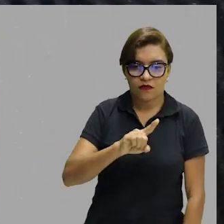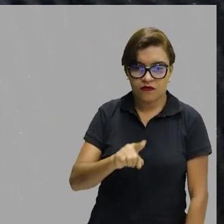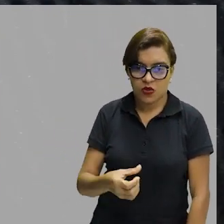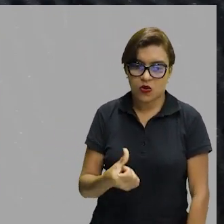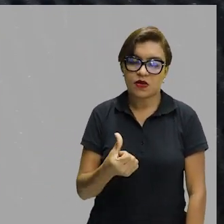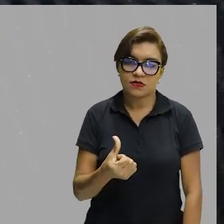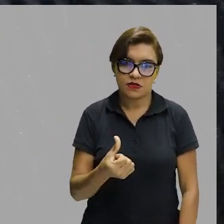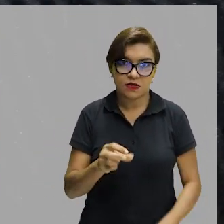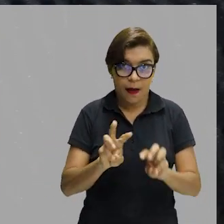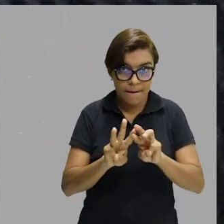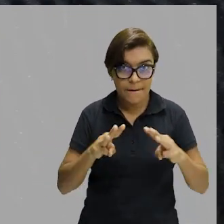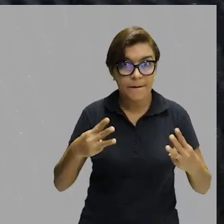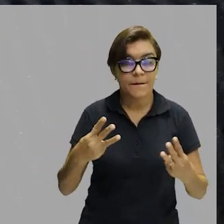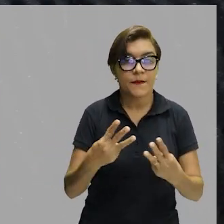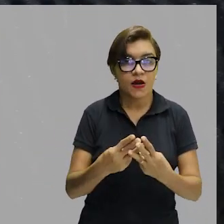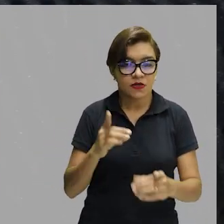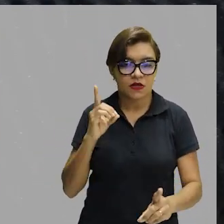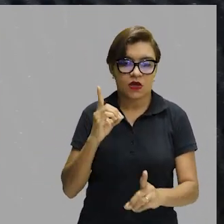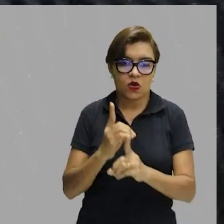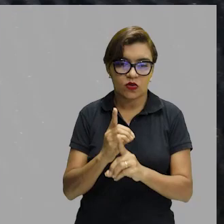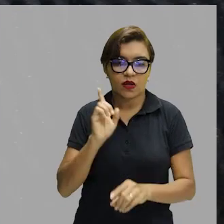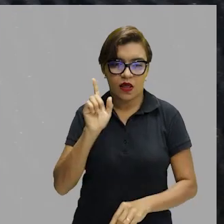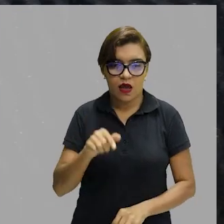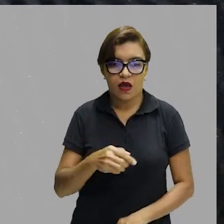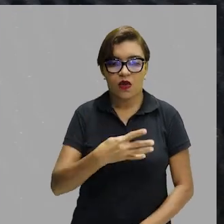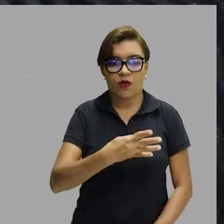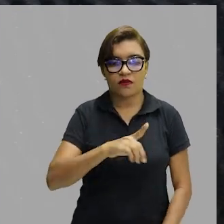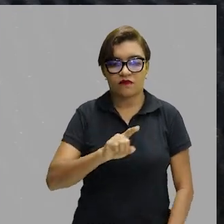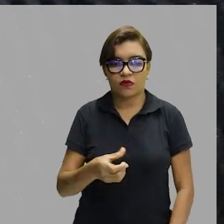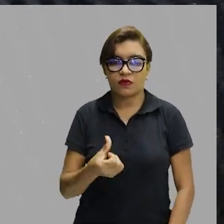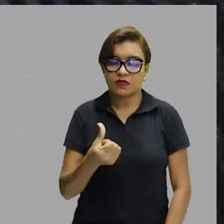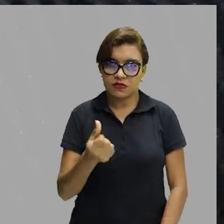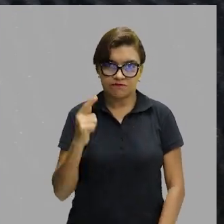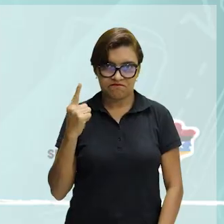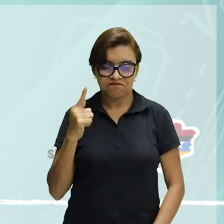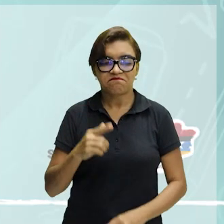foi a massa de etanol utilizada.